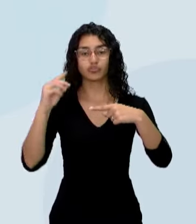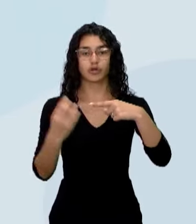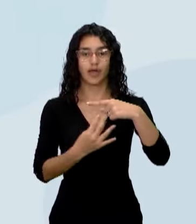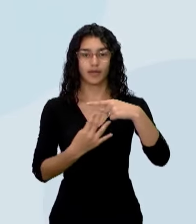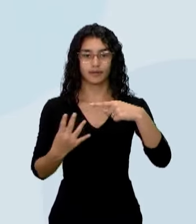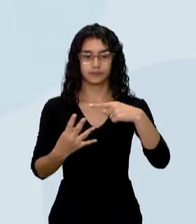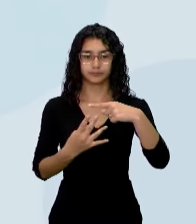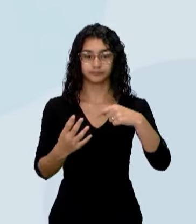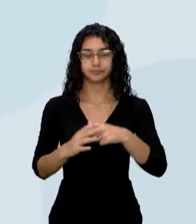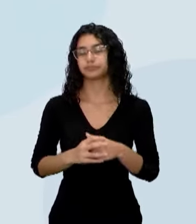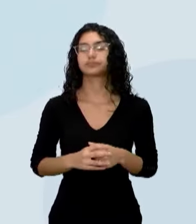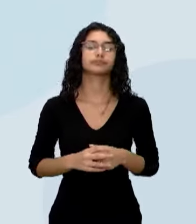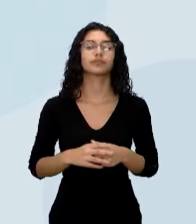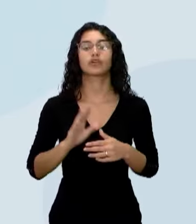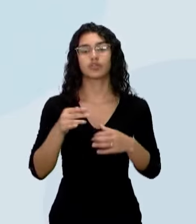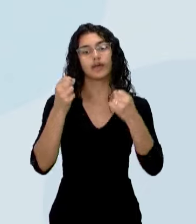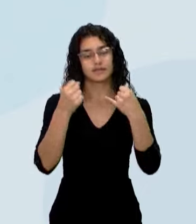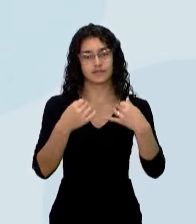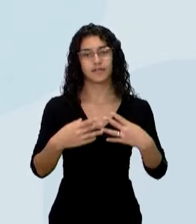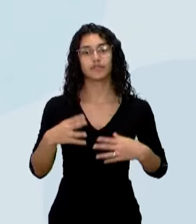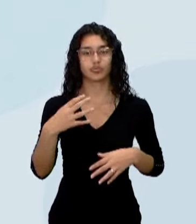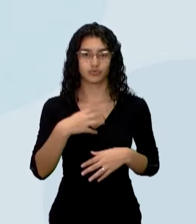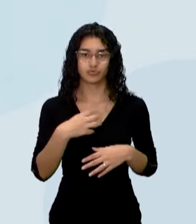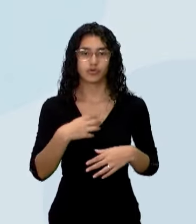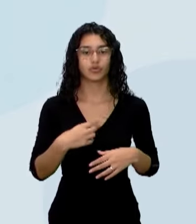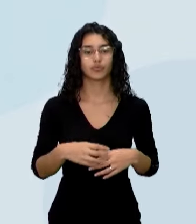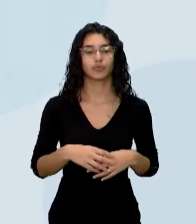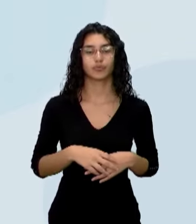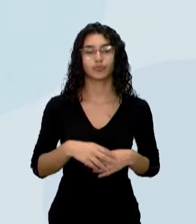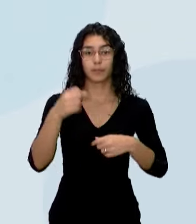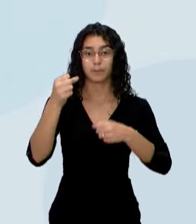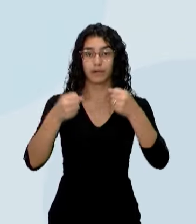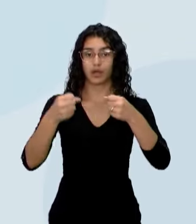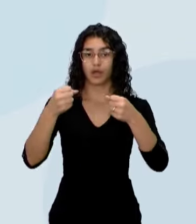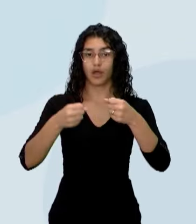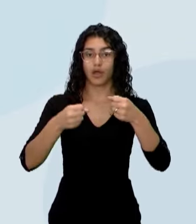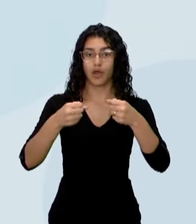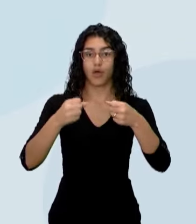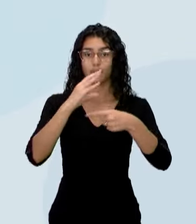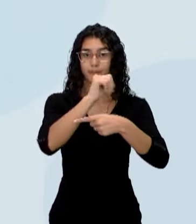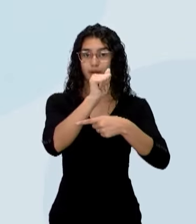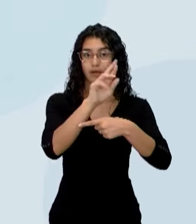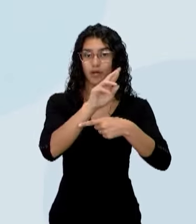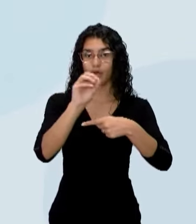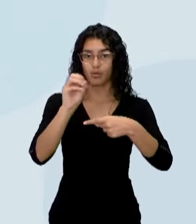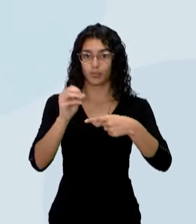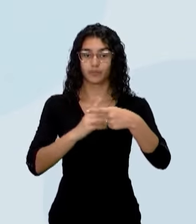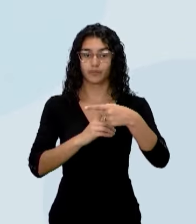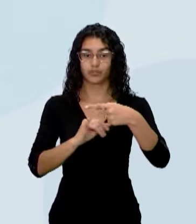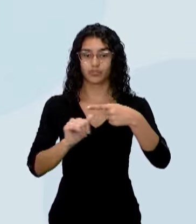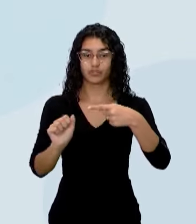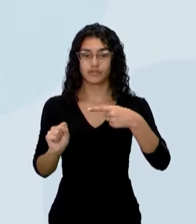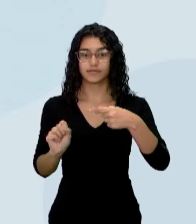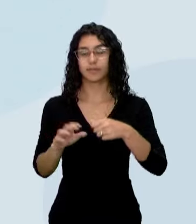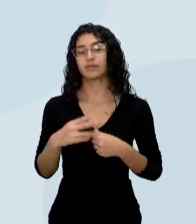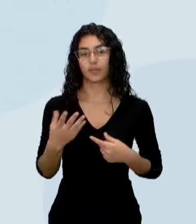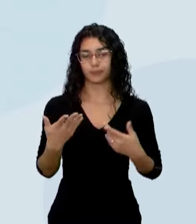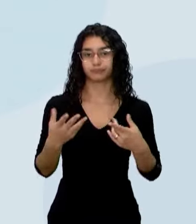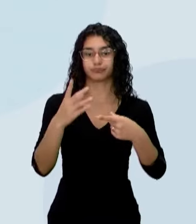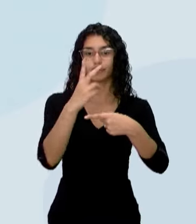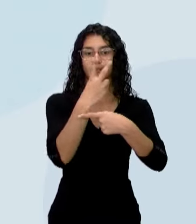baixo, já que eu escrevi a razão dessa forma, com carros em cima e dias embaixo, tá? Então ficou